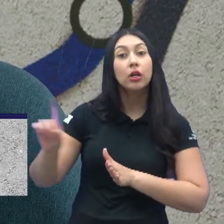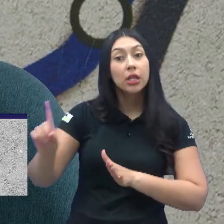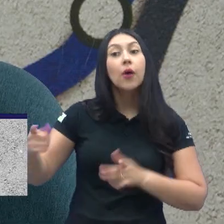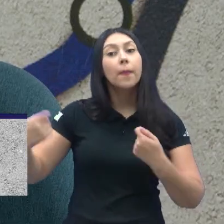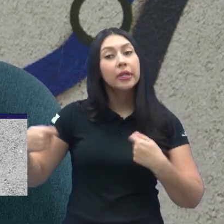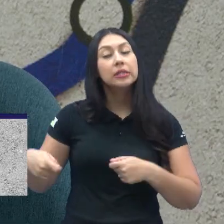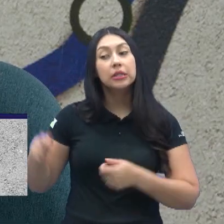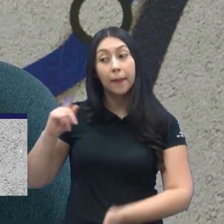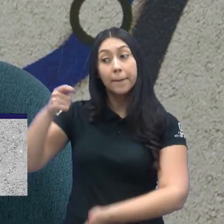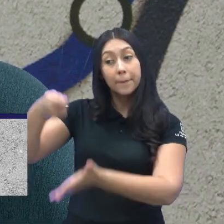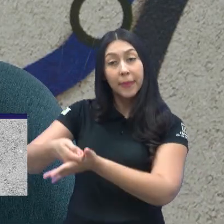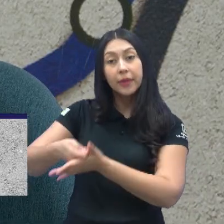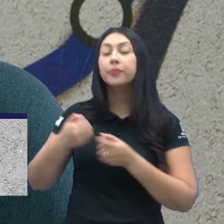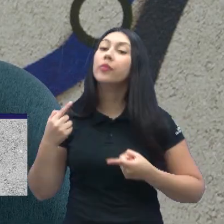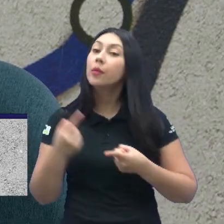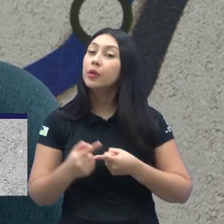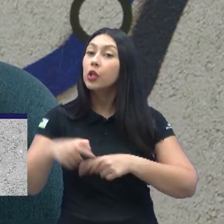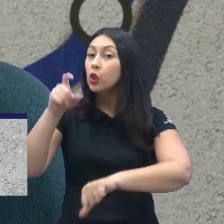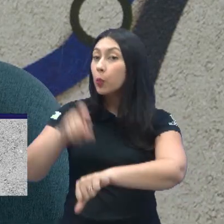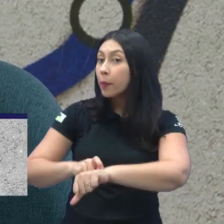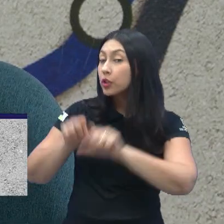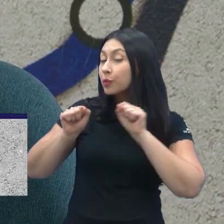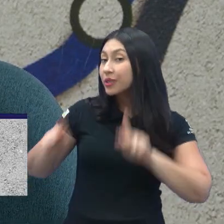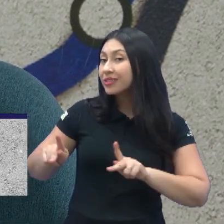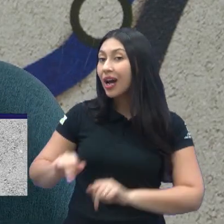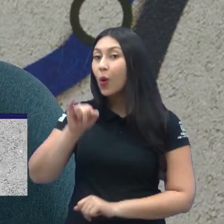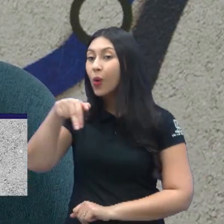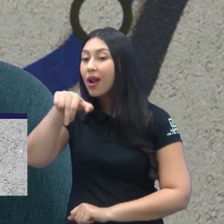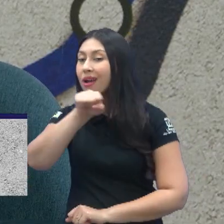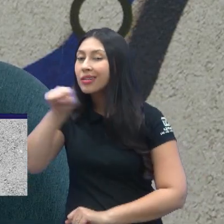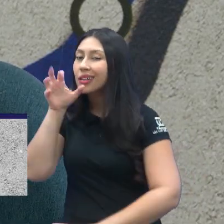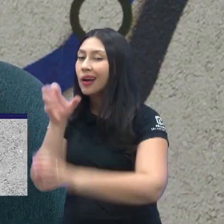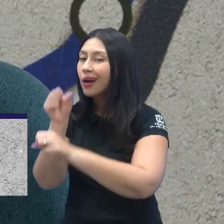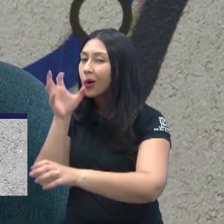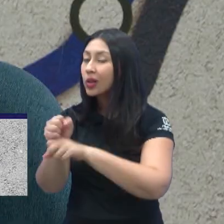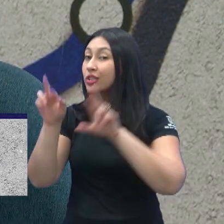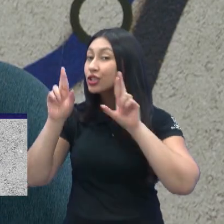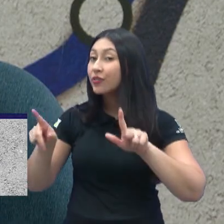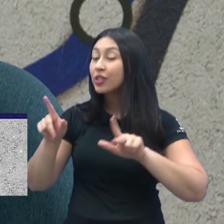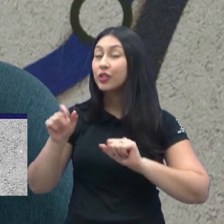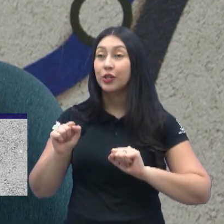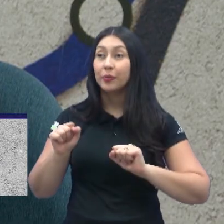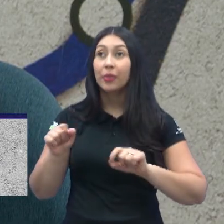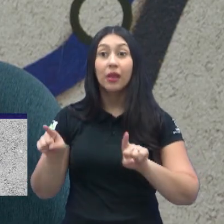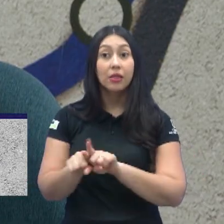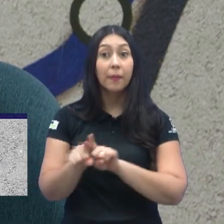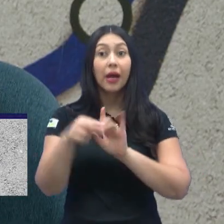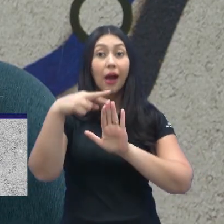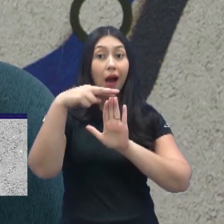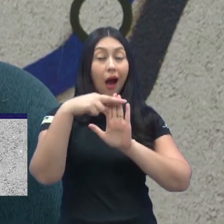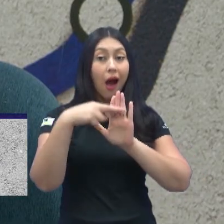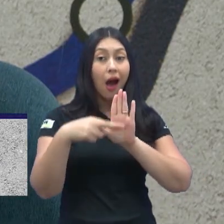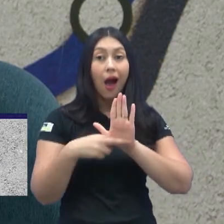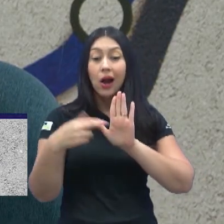também. Porque quando a gente vai aposentar, o INSS ele tem alguns tipos de cálculo, dentre eles a regra do descarte.